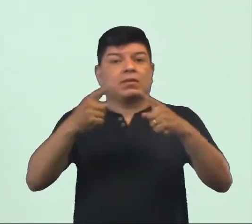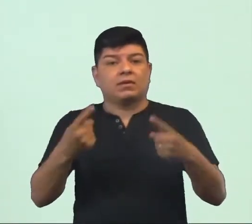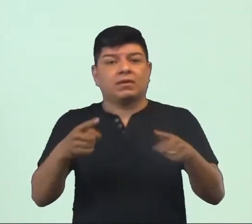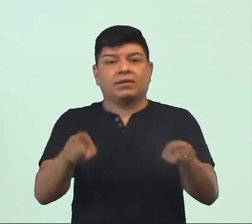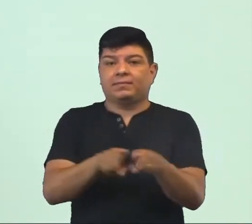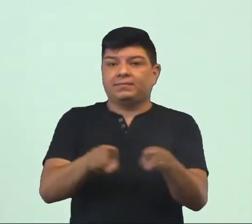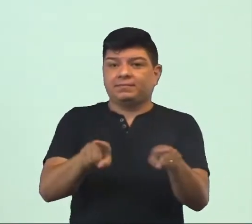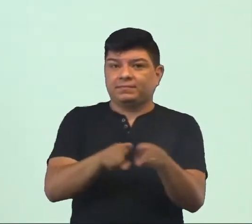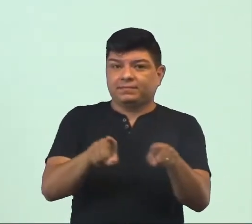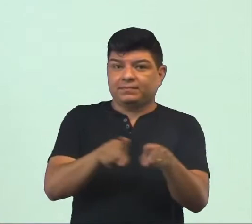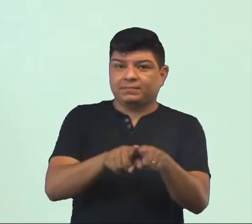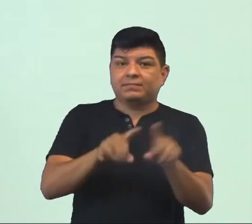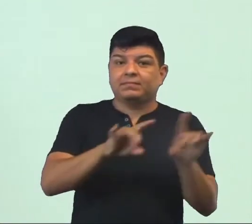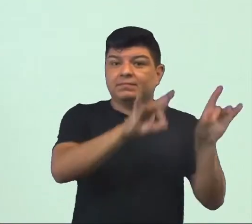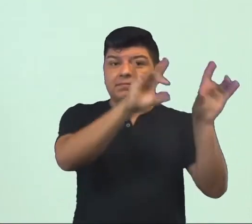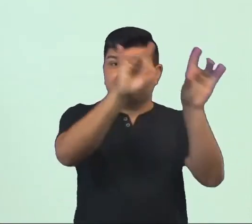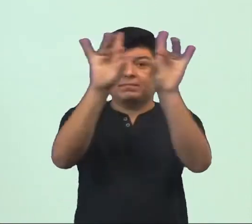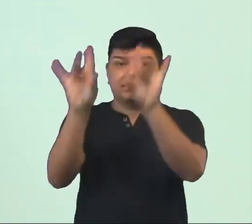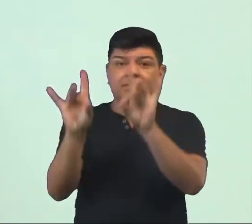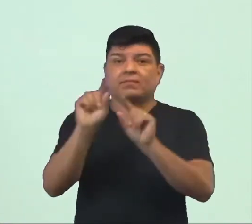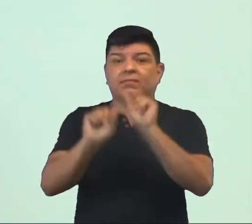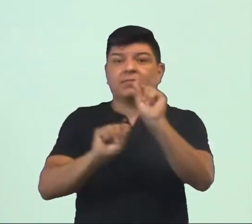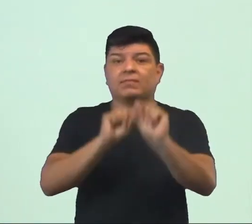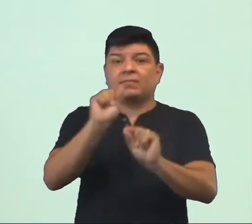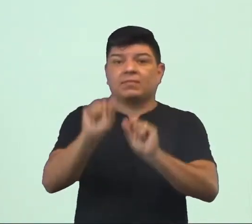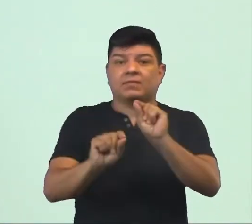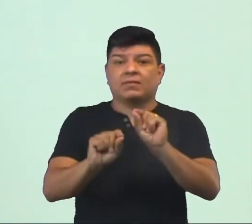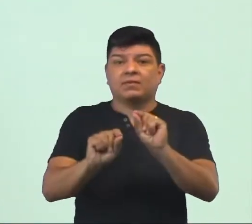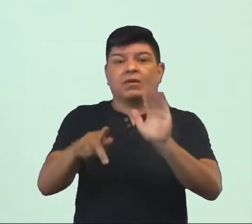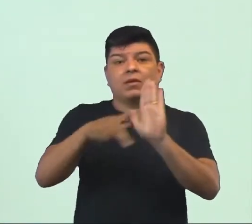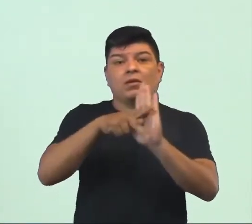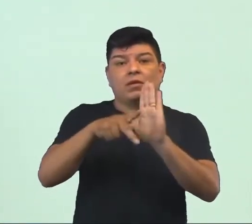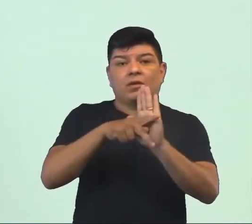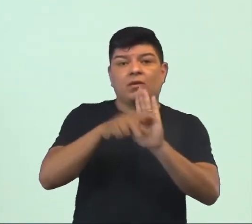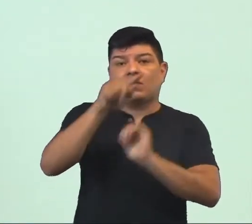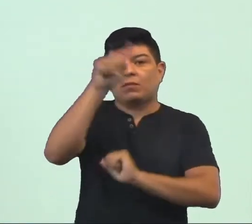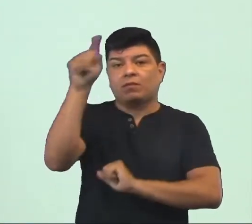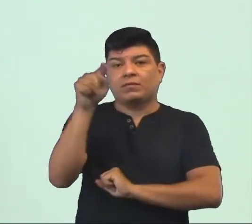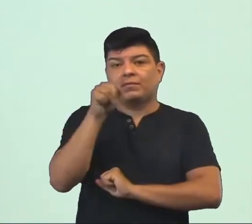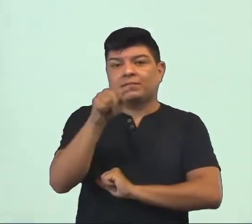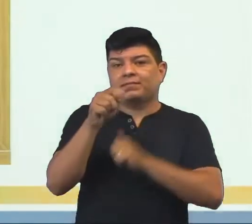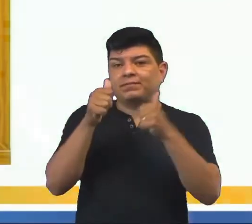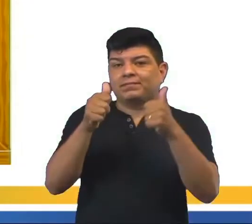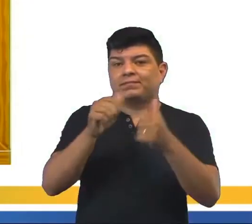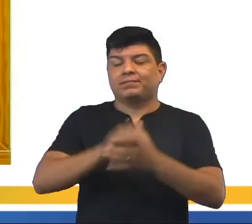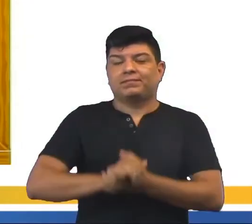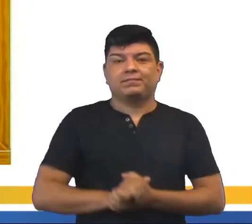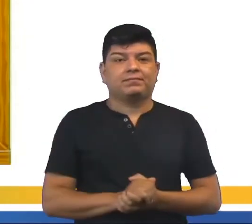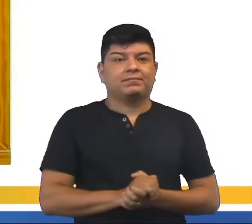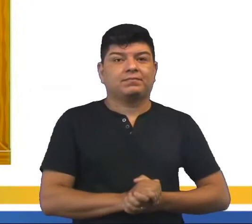né, com uma especificidade que é o quê? Que são os possessivos e os interrogativos. Vamos lá?